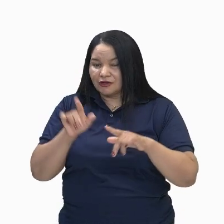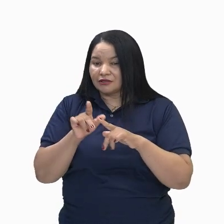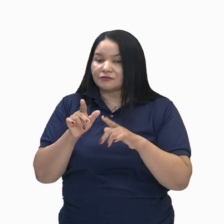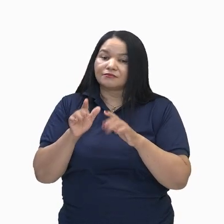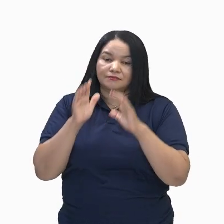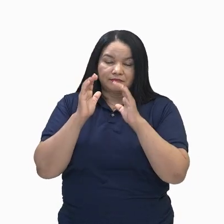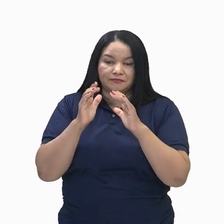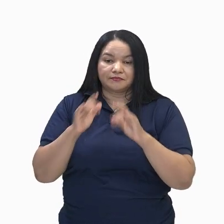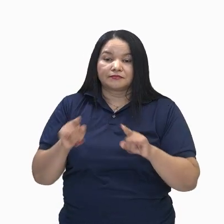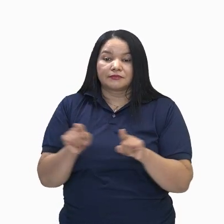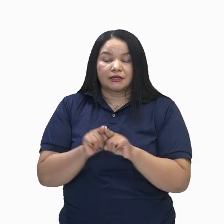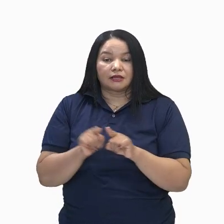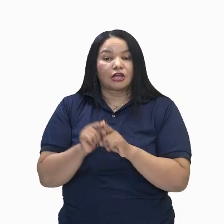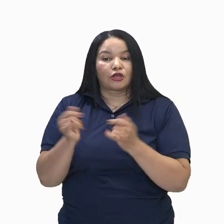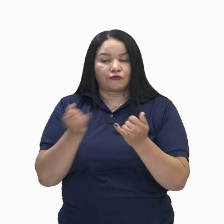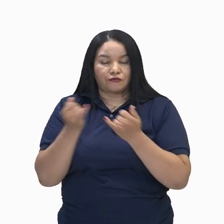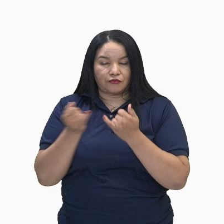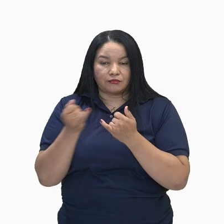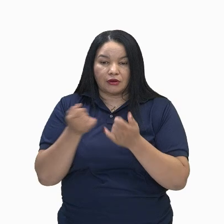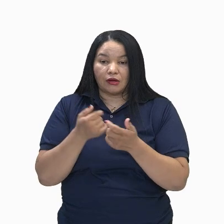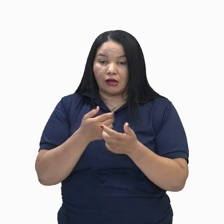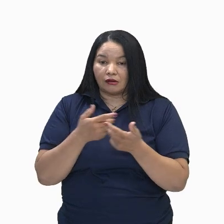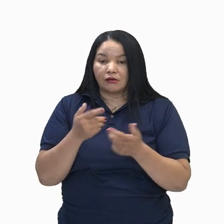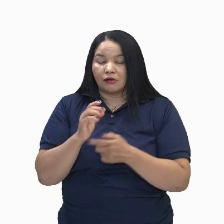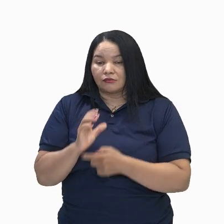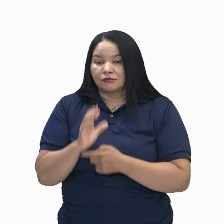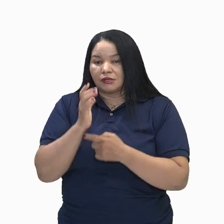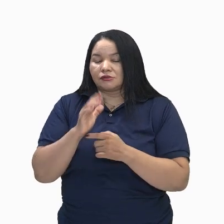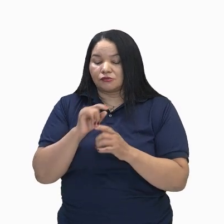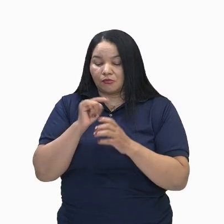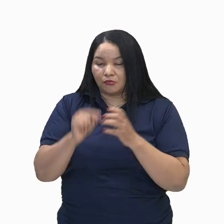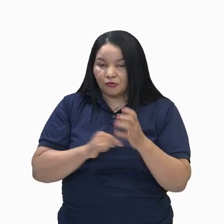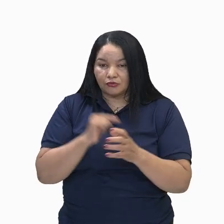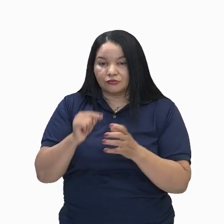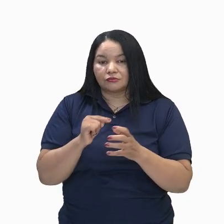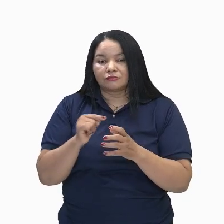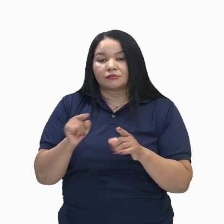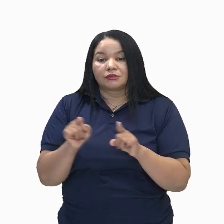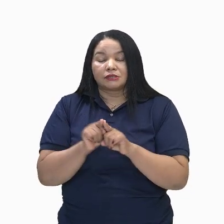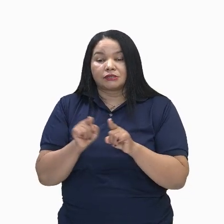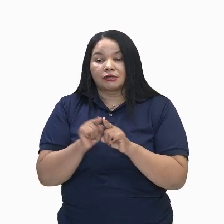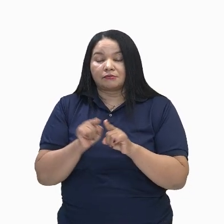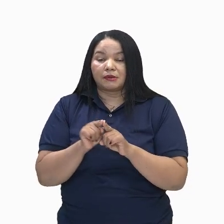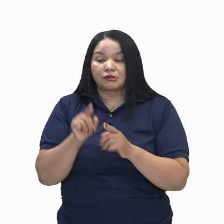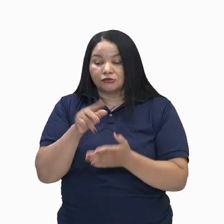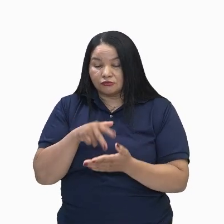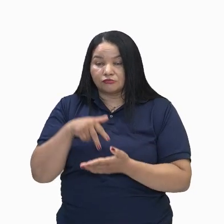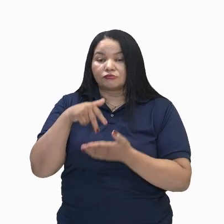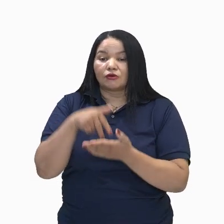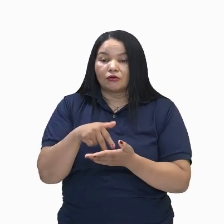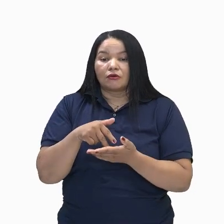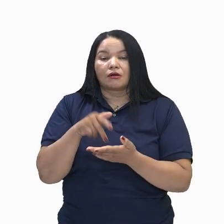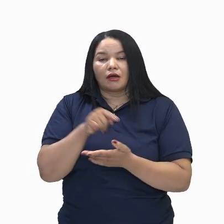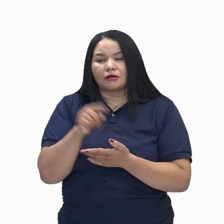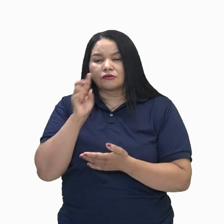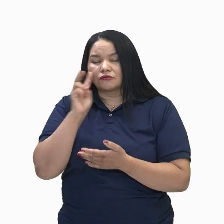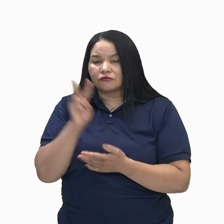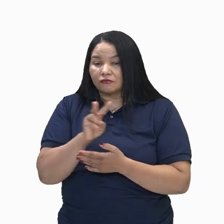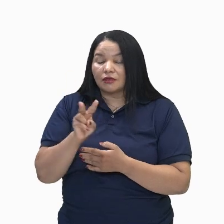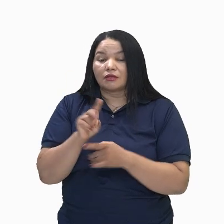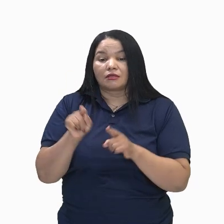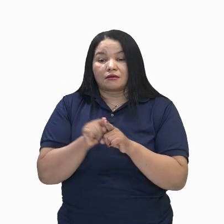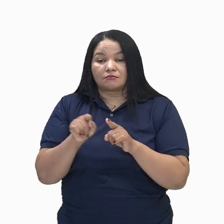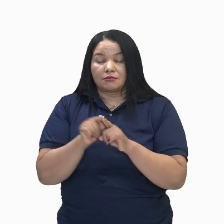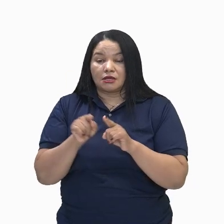verdade, informado, né, sobre o que acontece no mundo, colocar-se ali no lugar dos outros e também respeitar